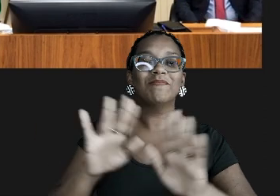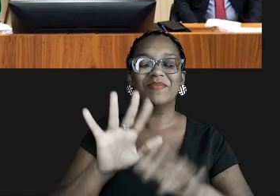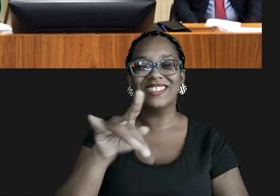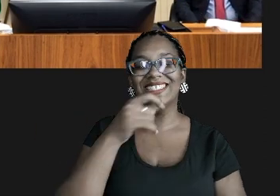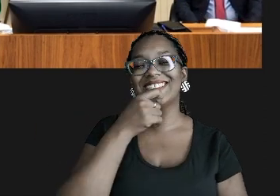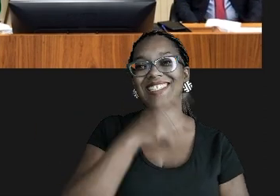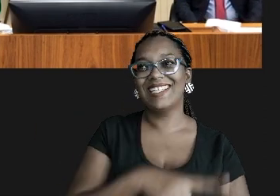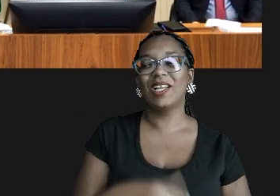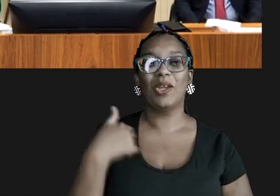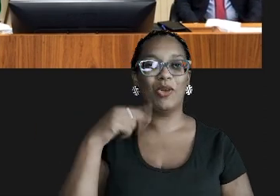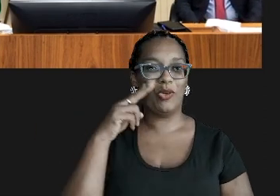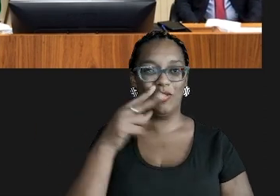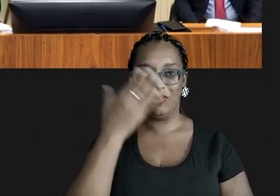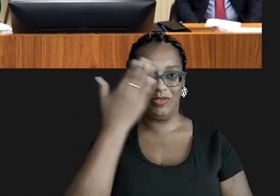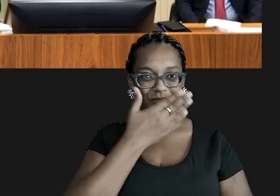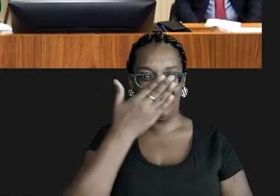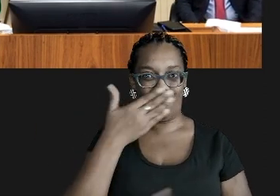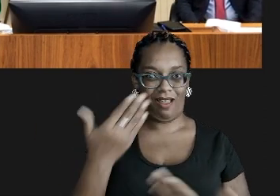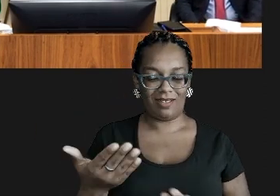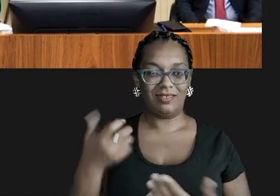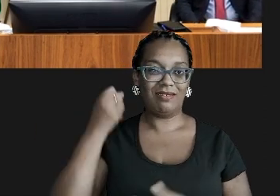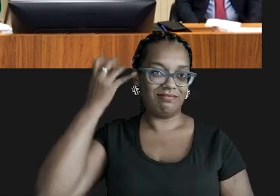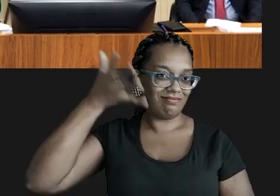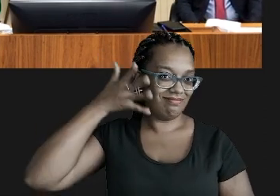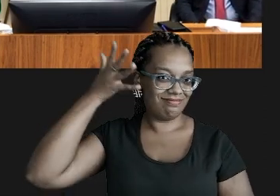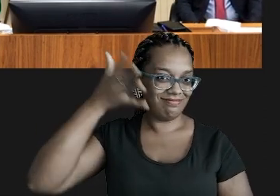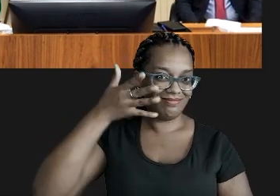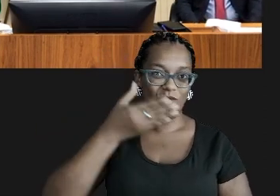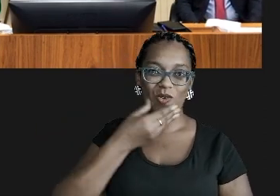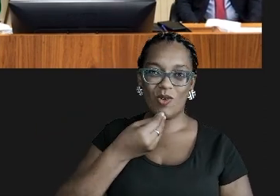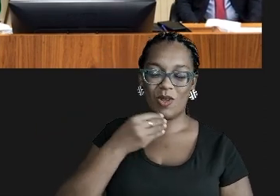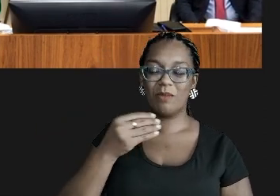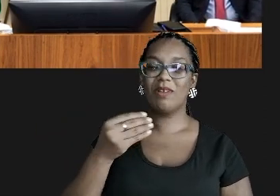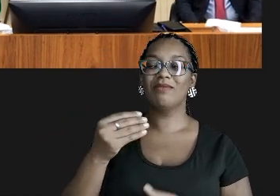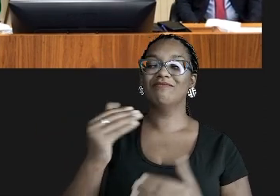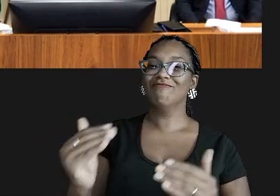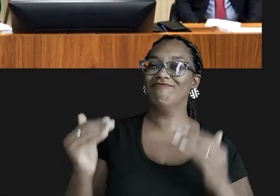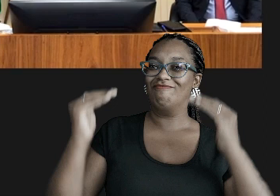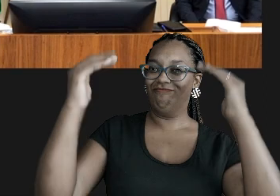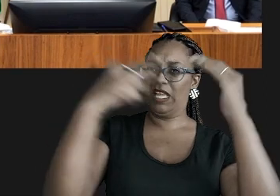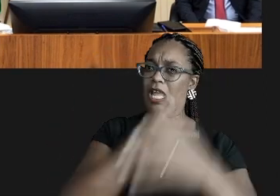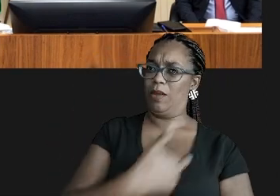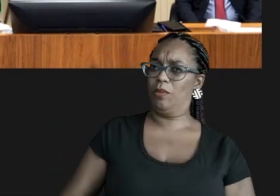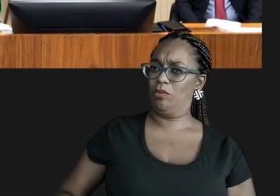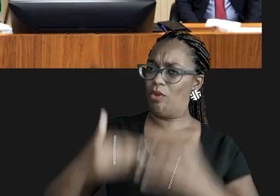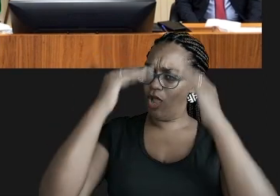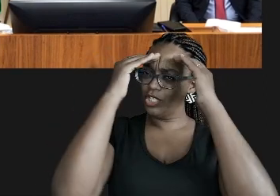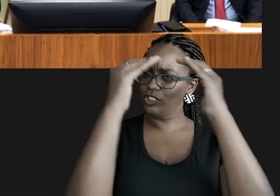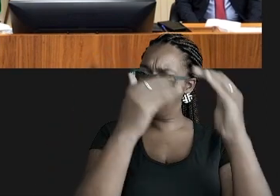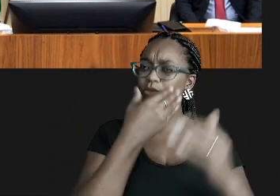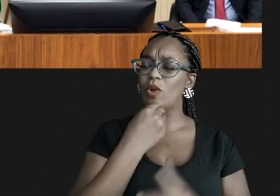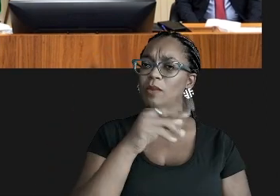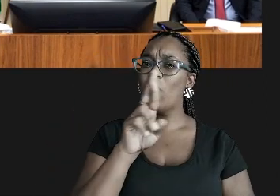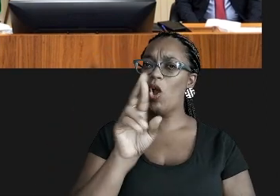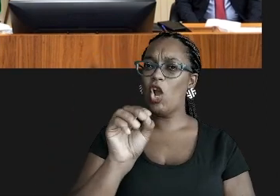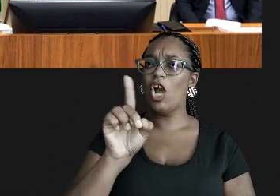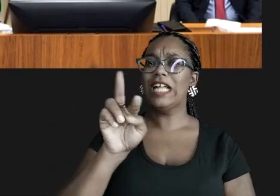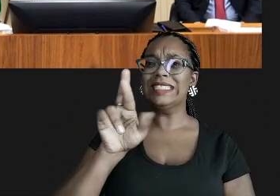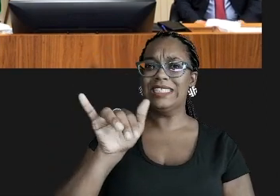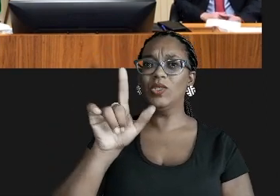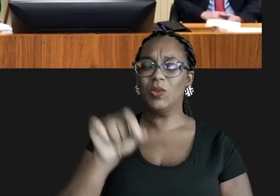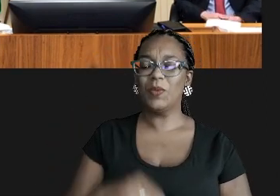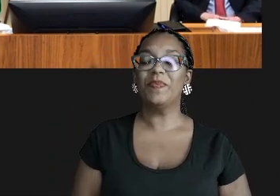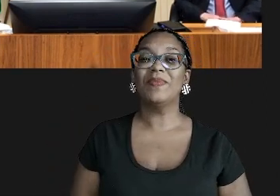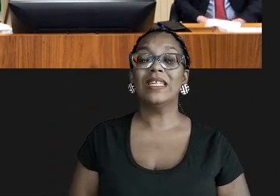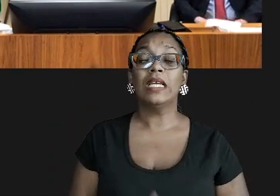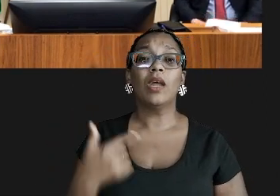engraçado eu não havia visto ainda a exposição feita pelo nosso procurador da república que eu respeito demais o Rodrigo degrantes e a gente fala que